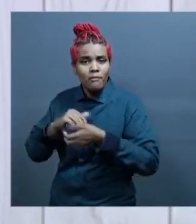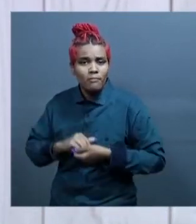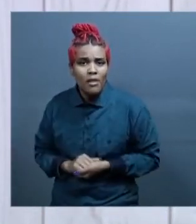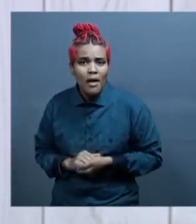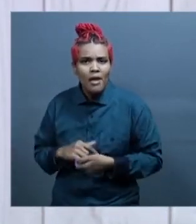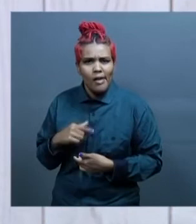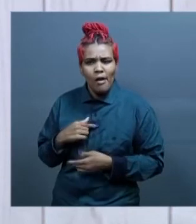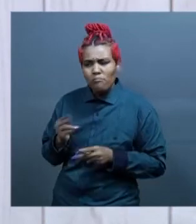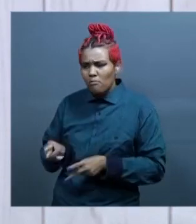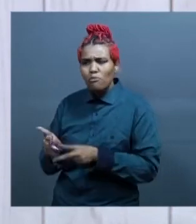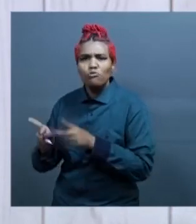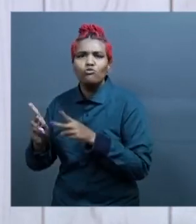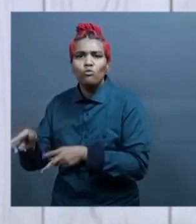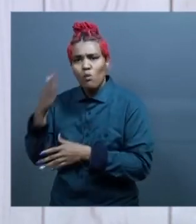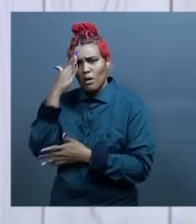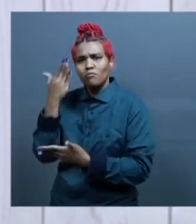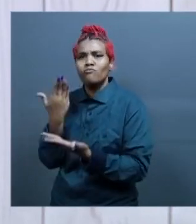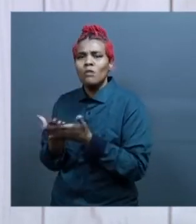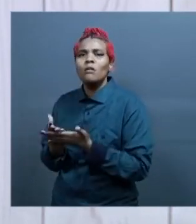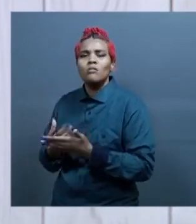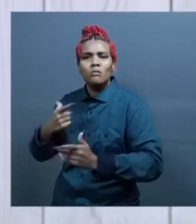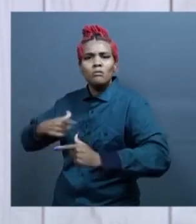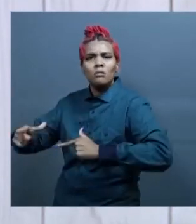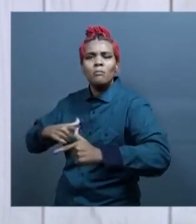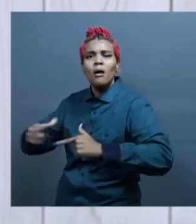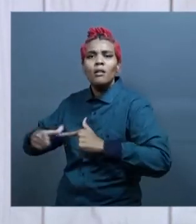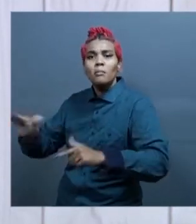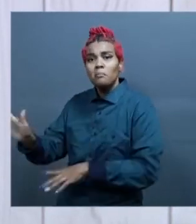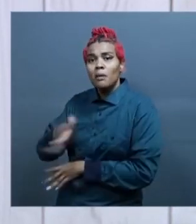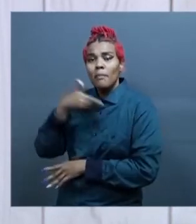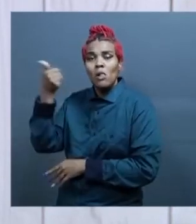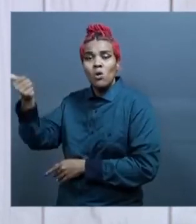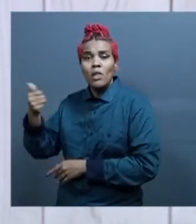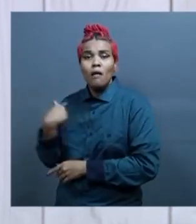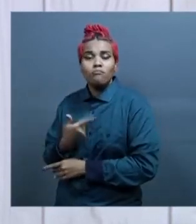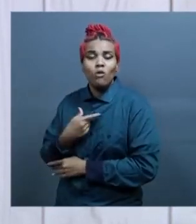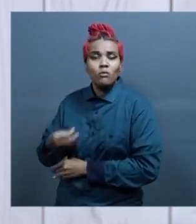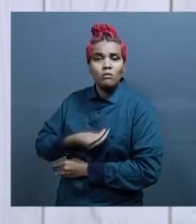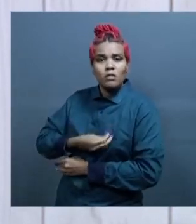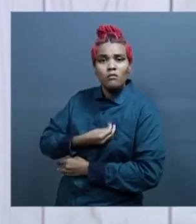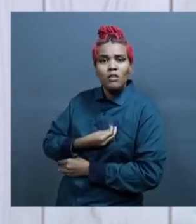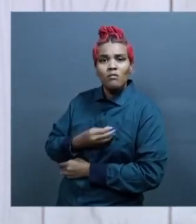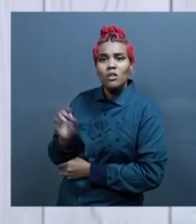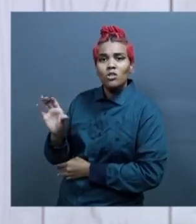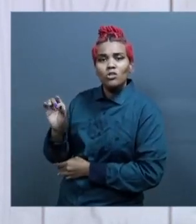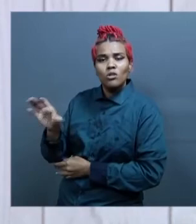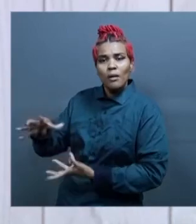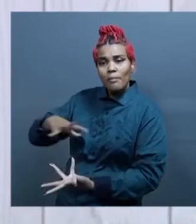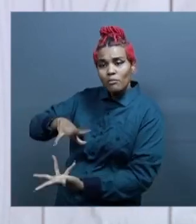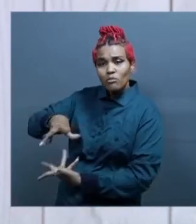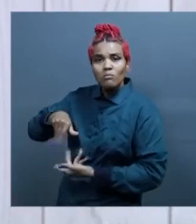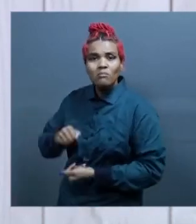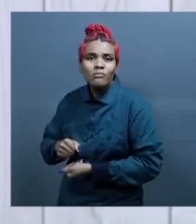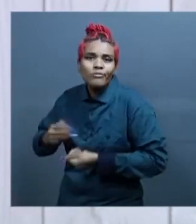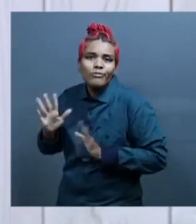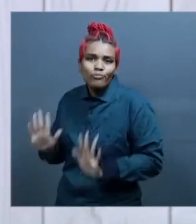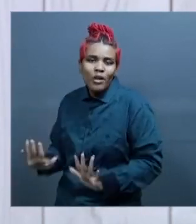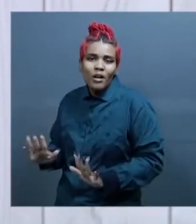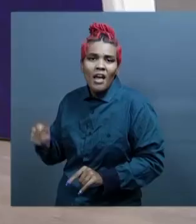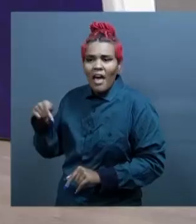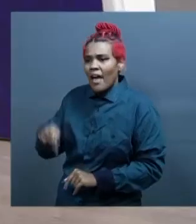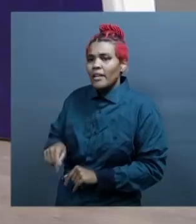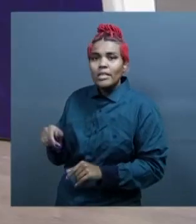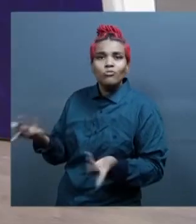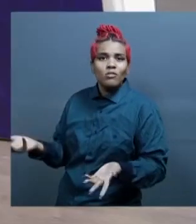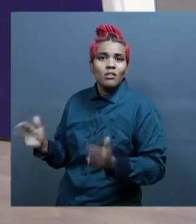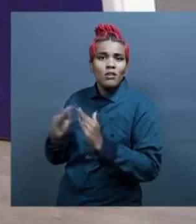trabalhando produzindo e sentido de melhorar a vida da nossa nós só temos um planeta não temos outro não tem plano b isso aqui mesmo essa é